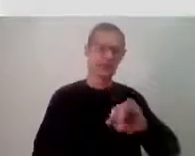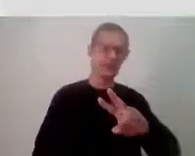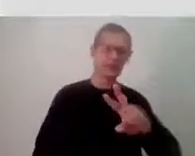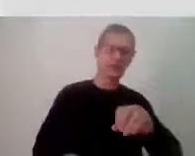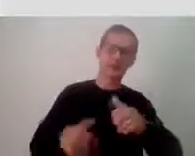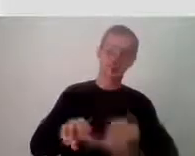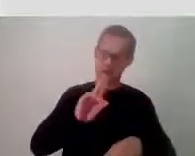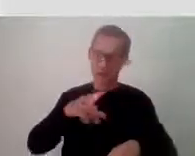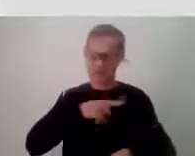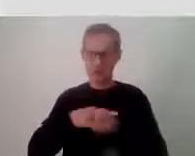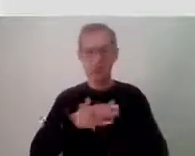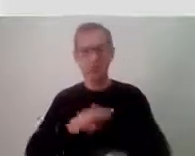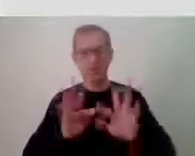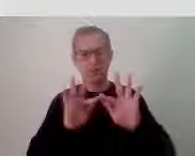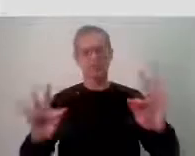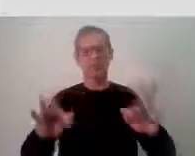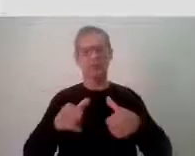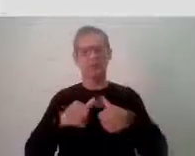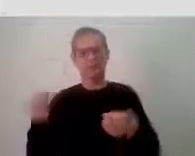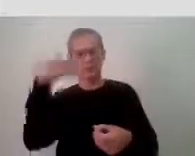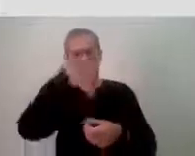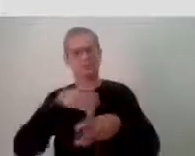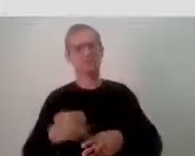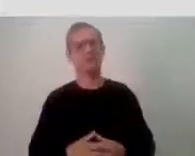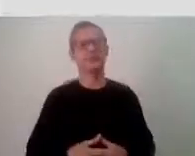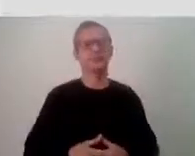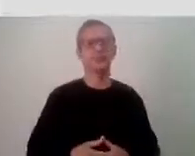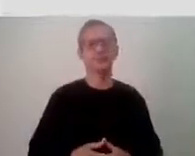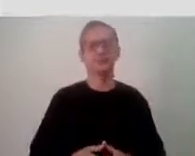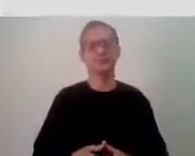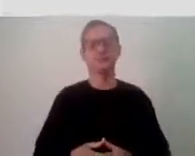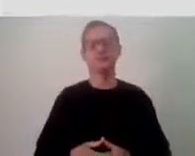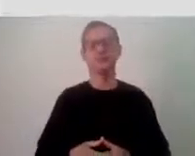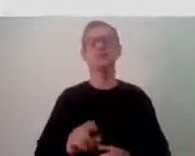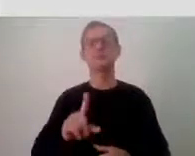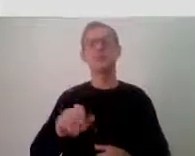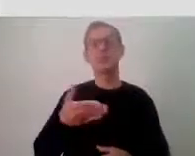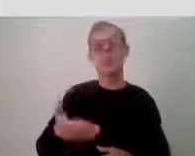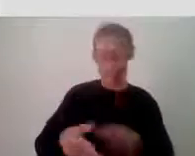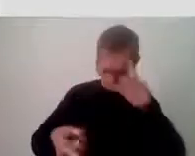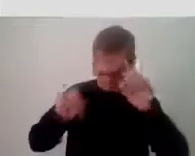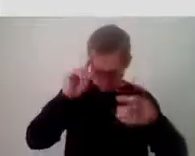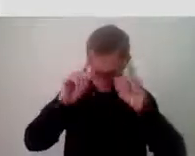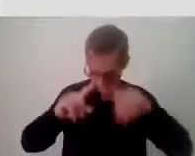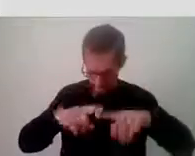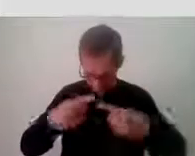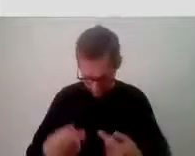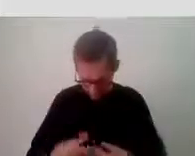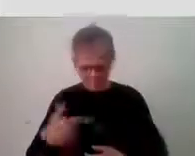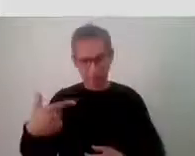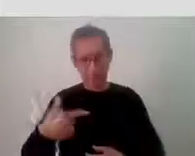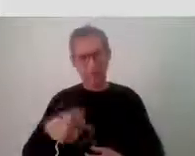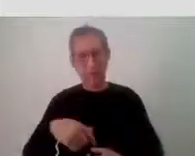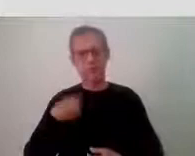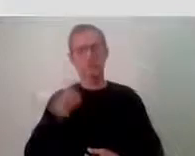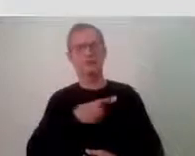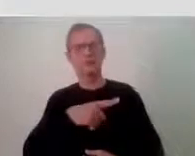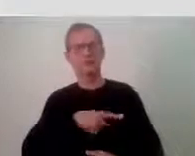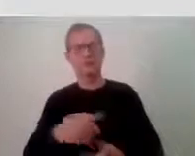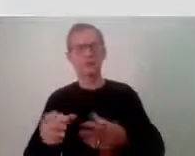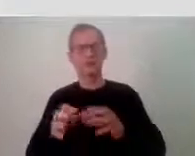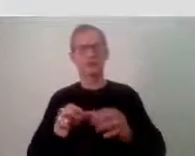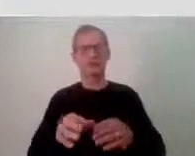que chegar na minha função que está aqui dentro. Isso que é a ideia. A segunda parte, quando a gente tem uma